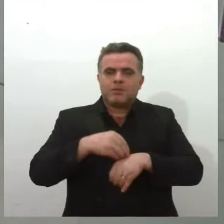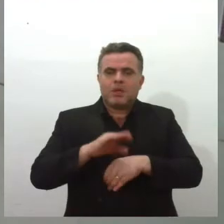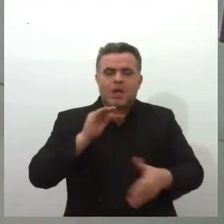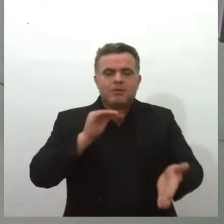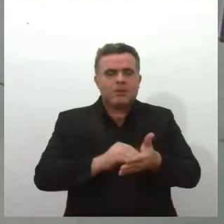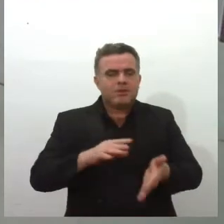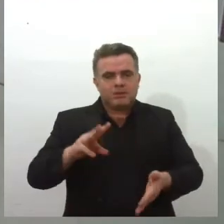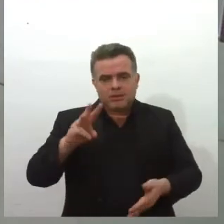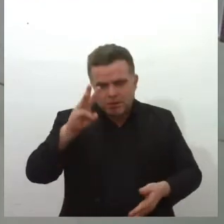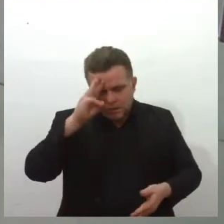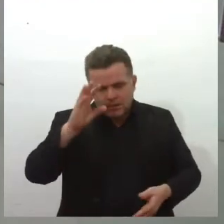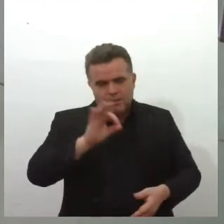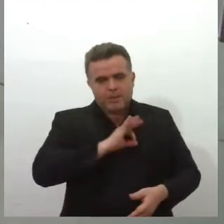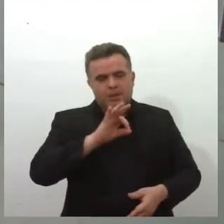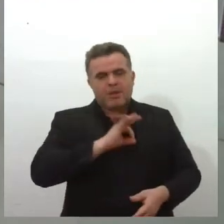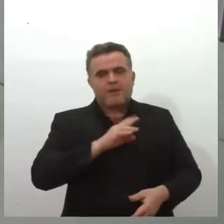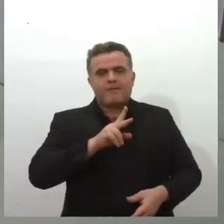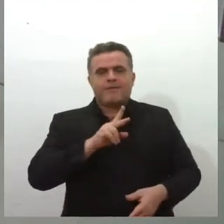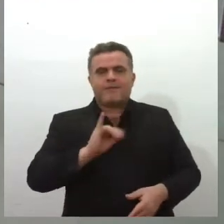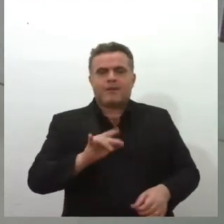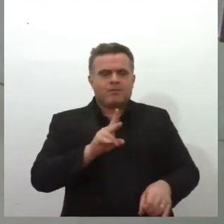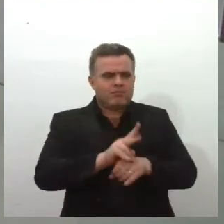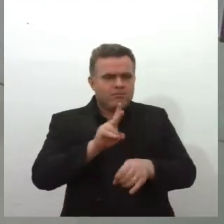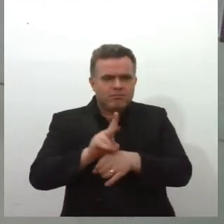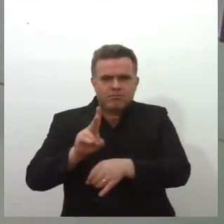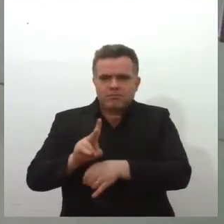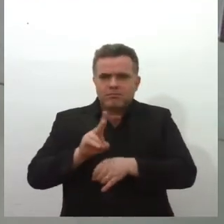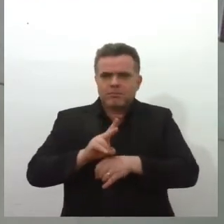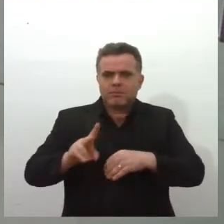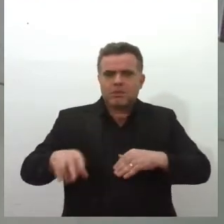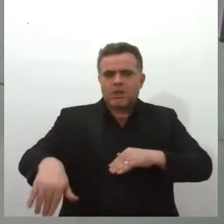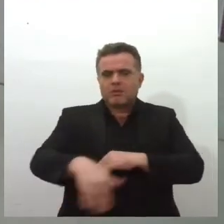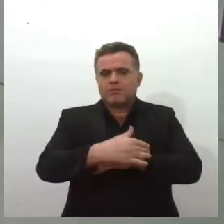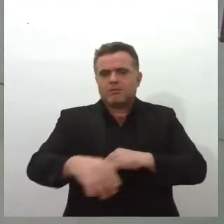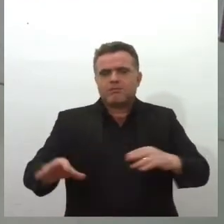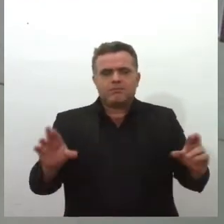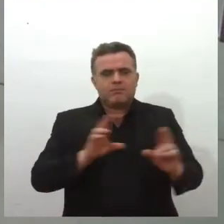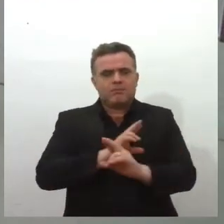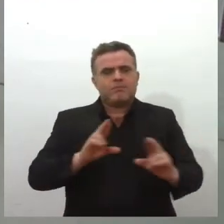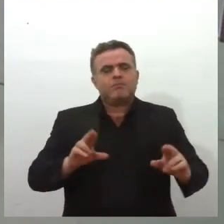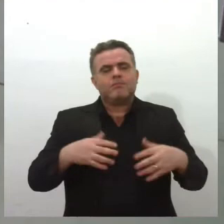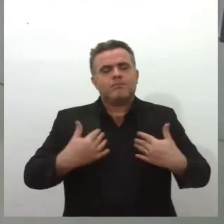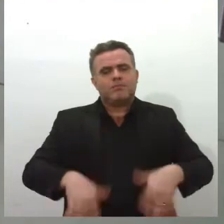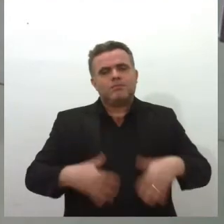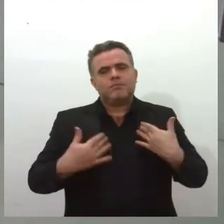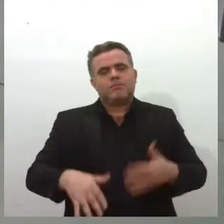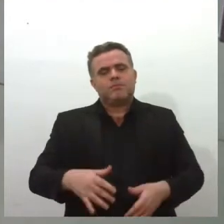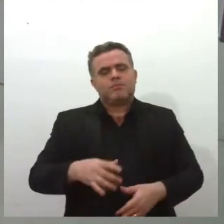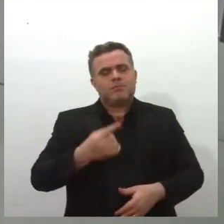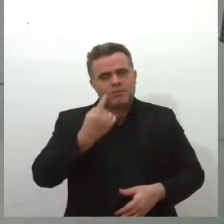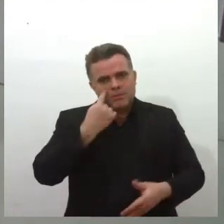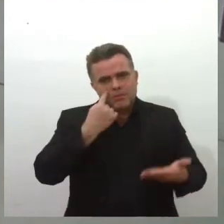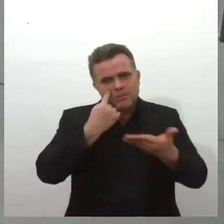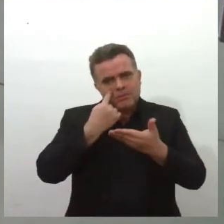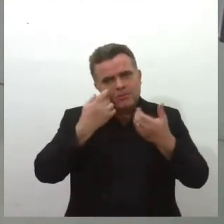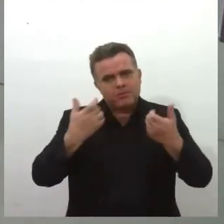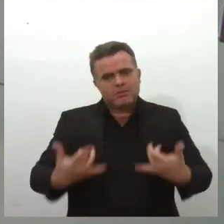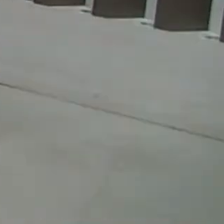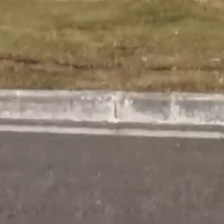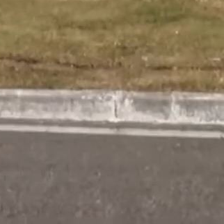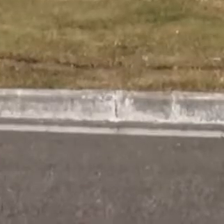os policiais vão intensificar os trabalhos nas rodovias sergipanas. O repórter Marcos Borges tem mais